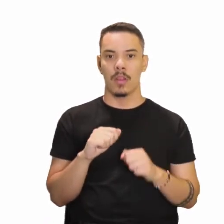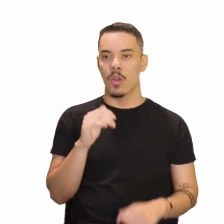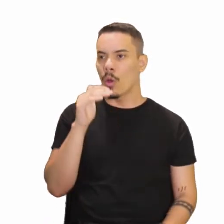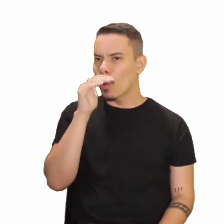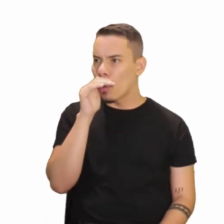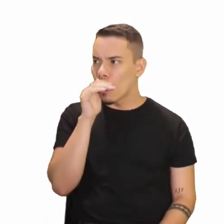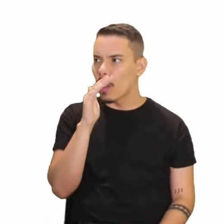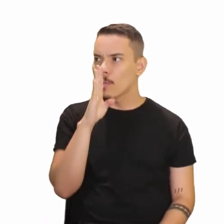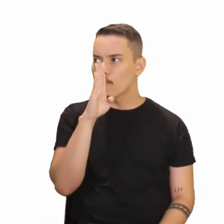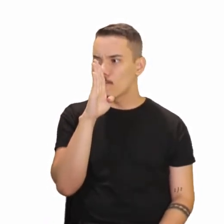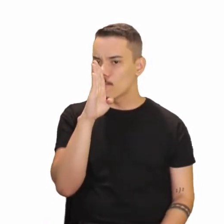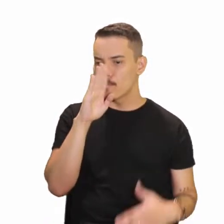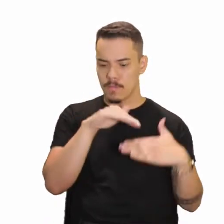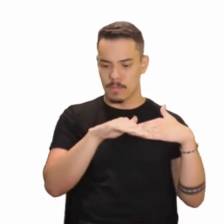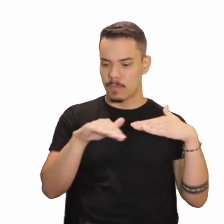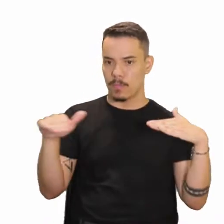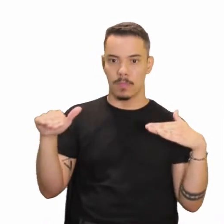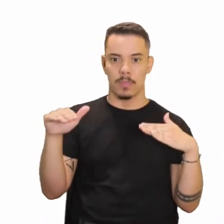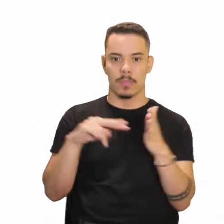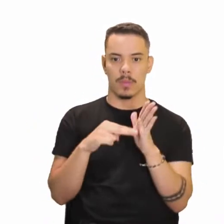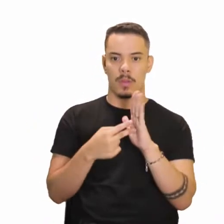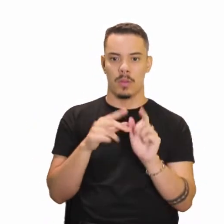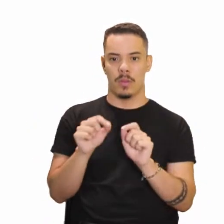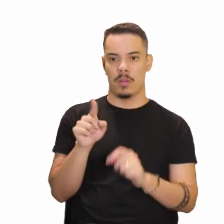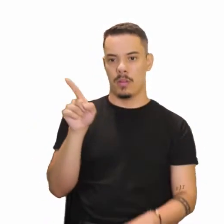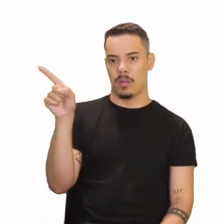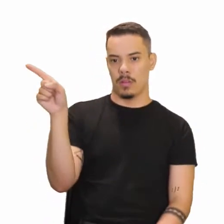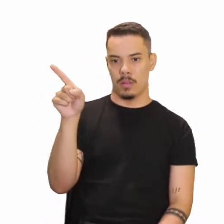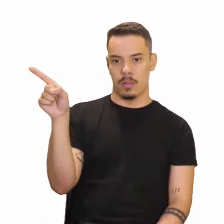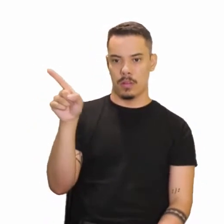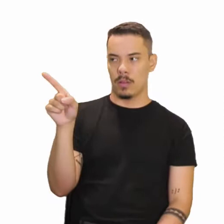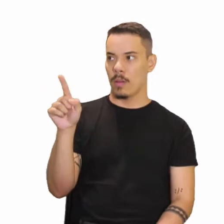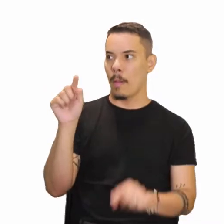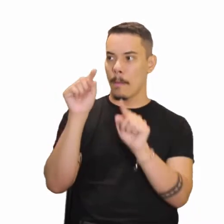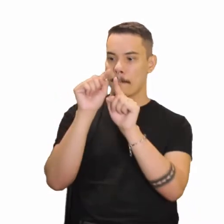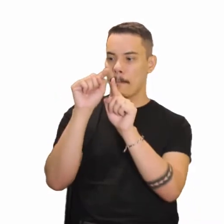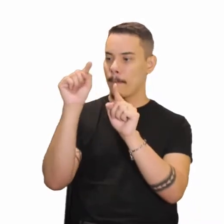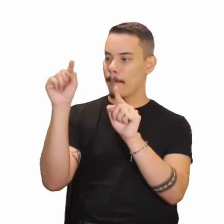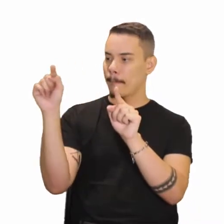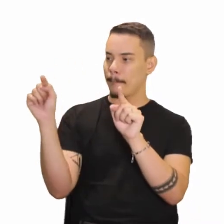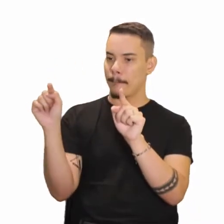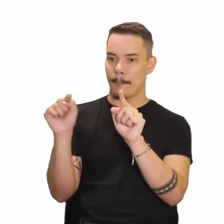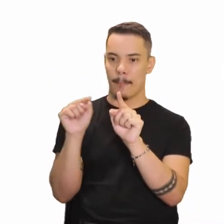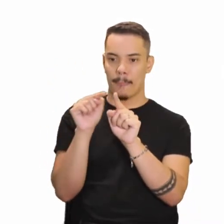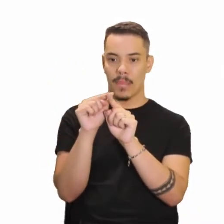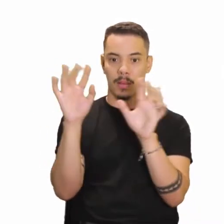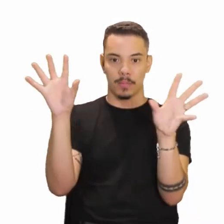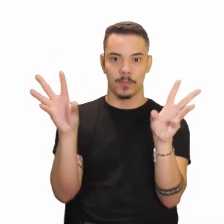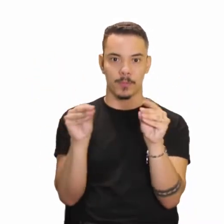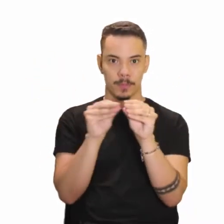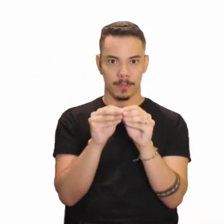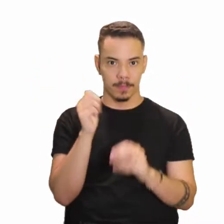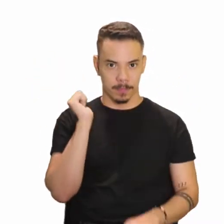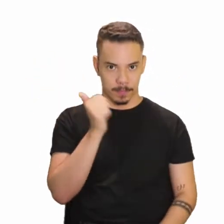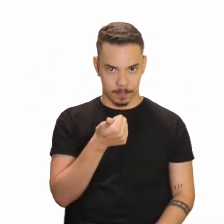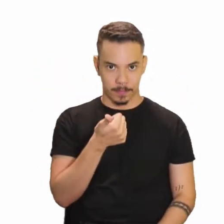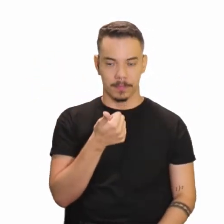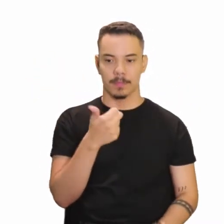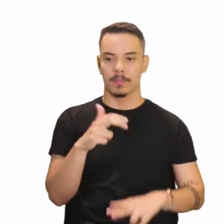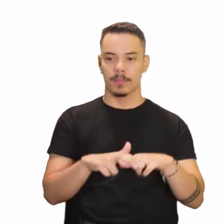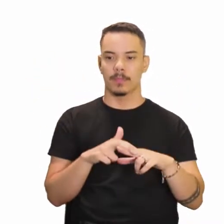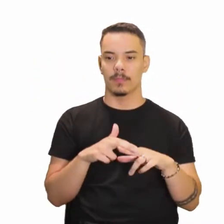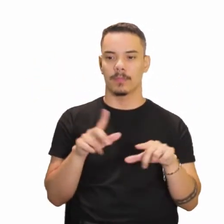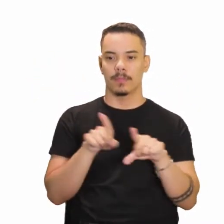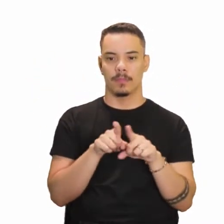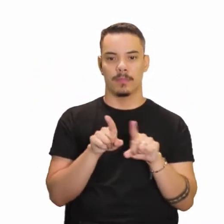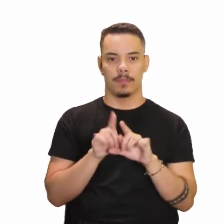cochicho é essa esse balão vai ser que ser tracejado belezinha vai ser